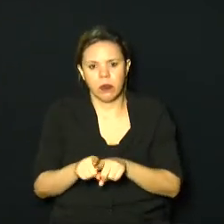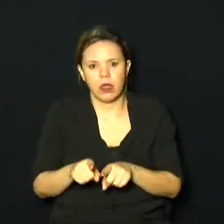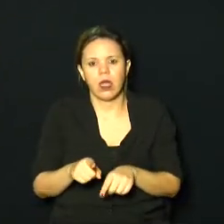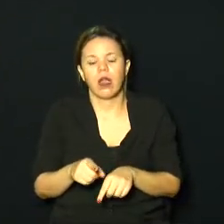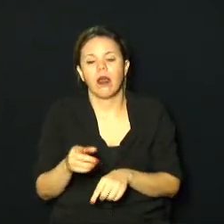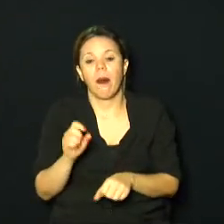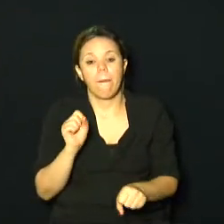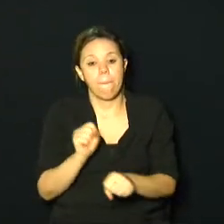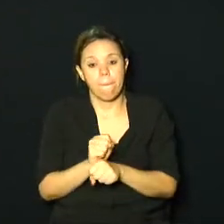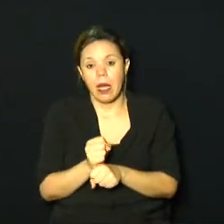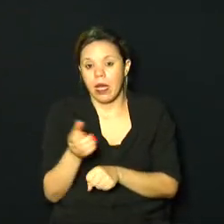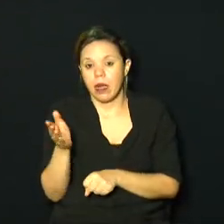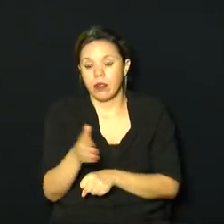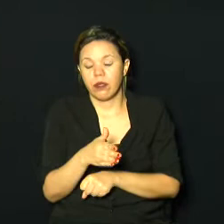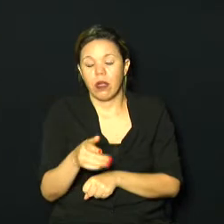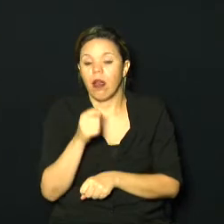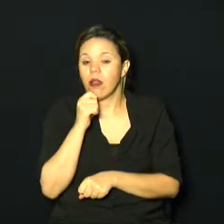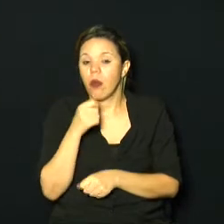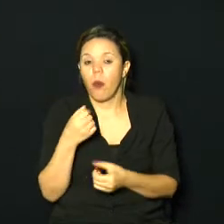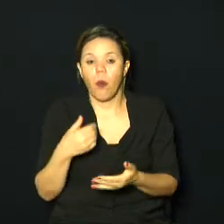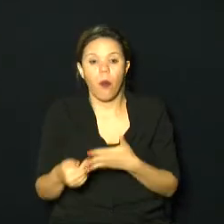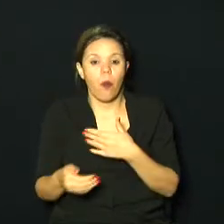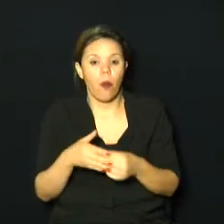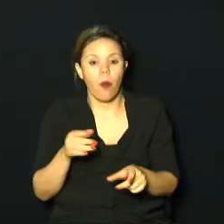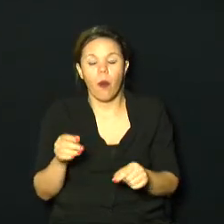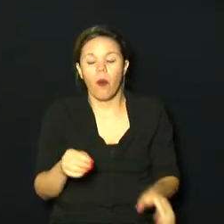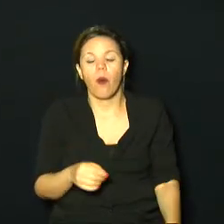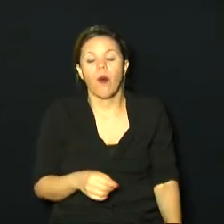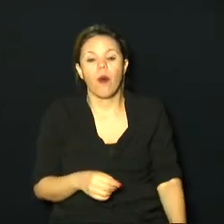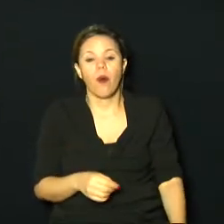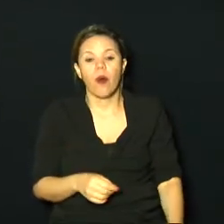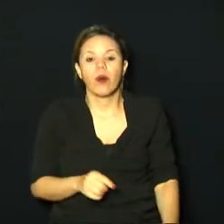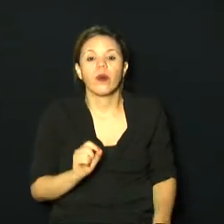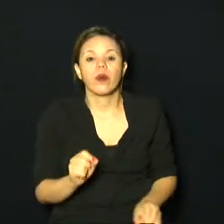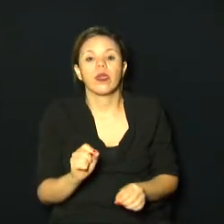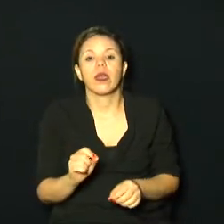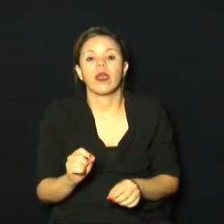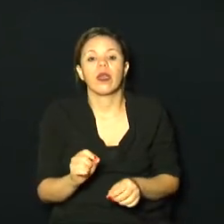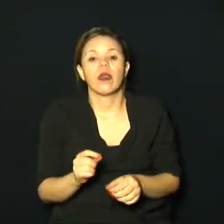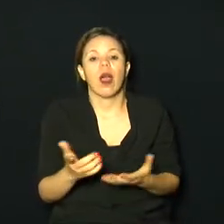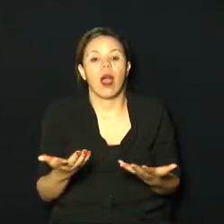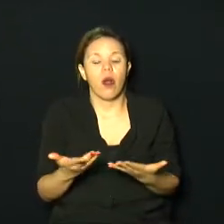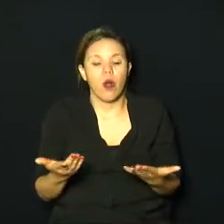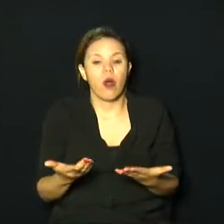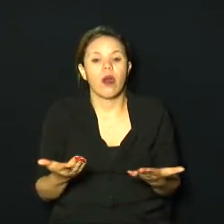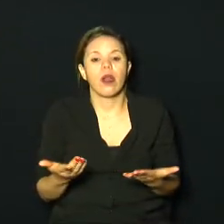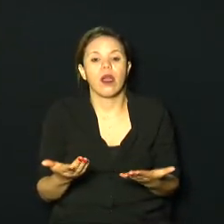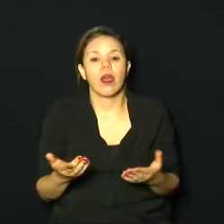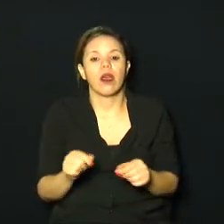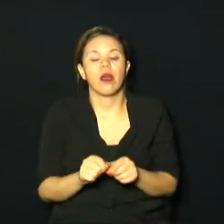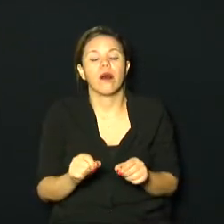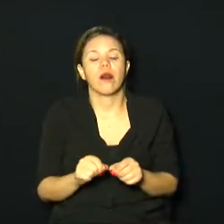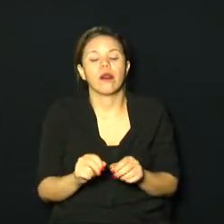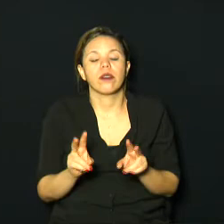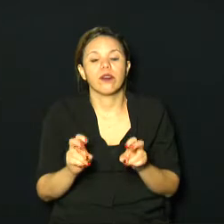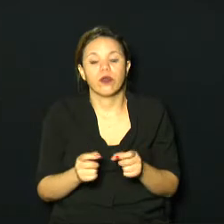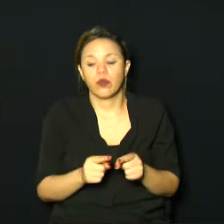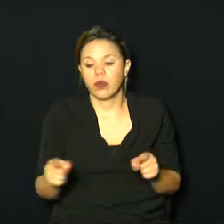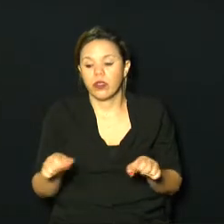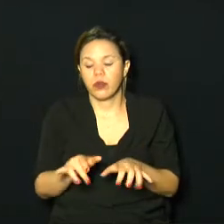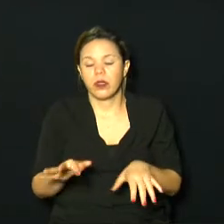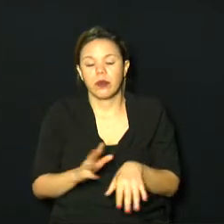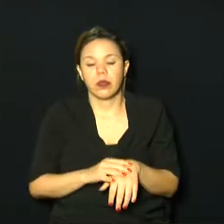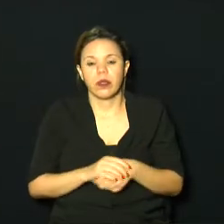suspender qualquer alternativa, qualquer situação de reintegração de posse, agora, durante a